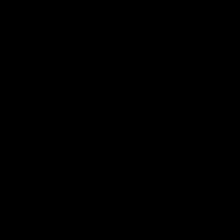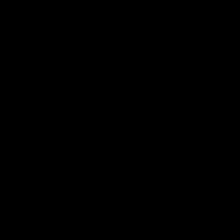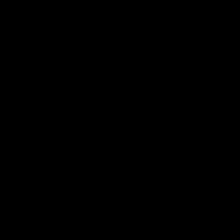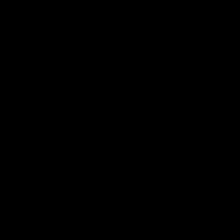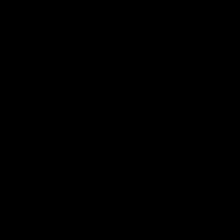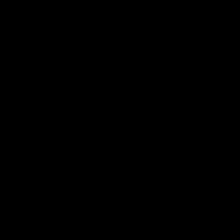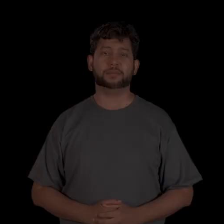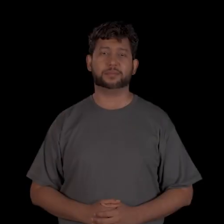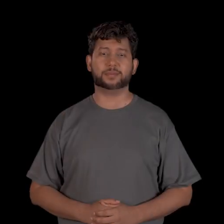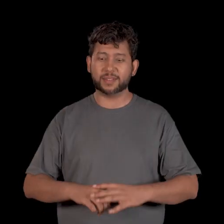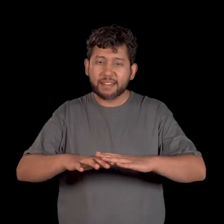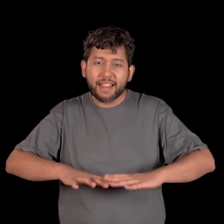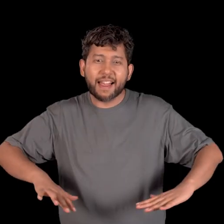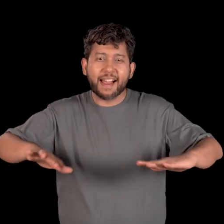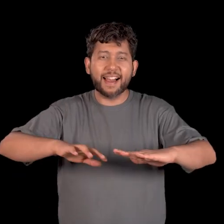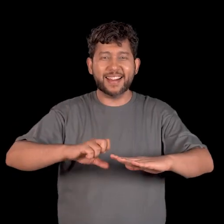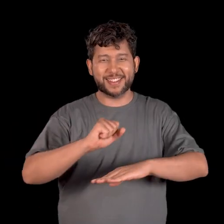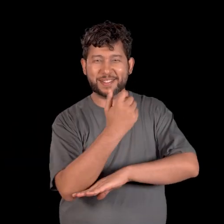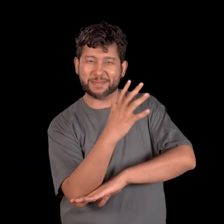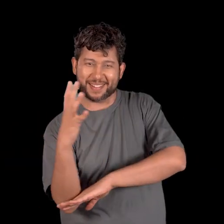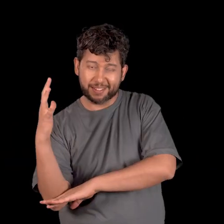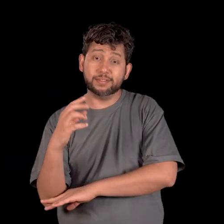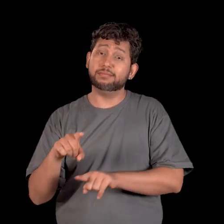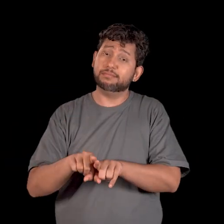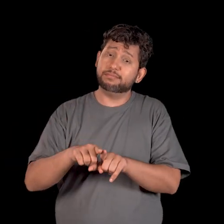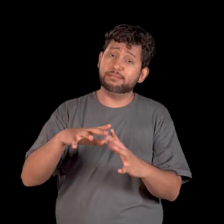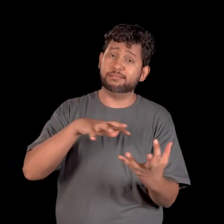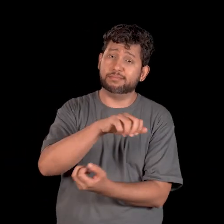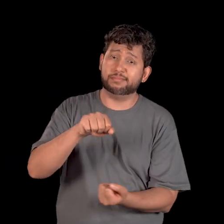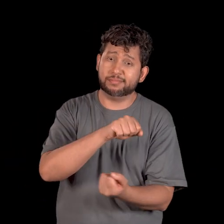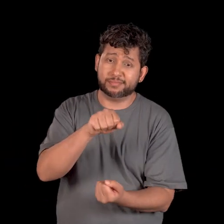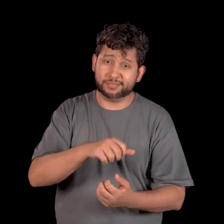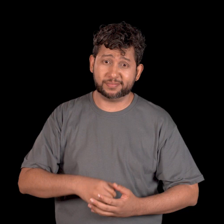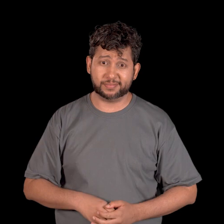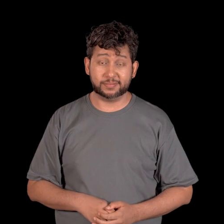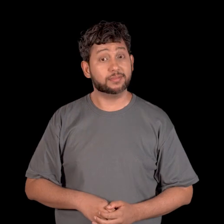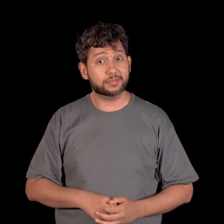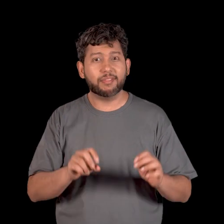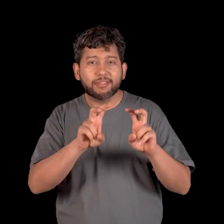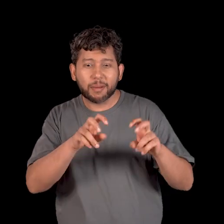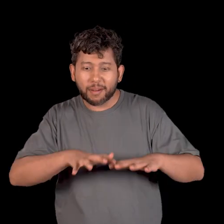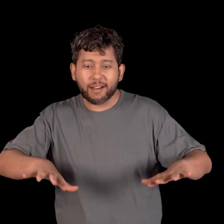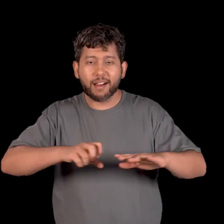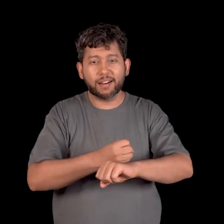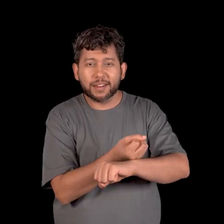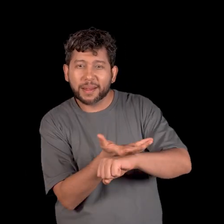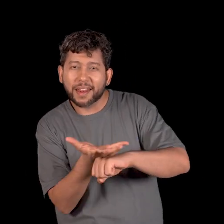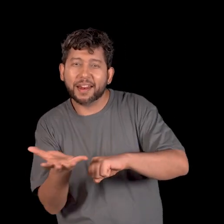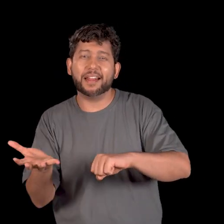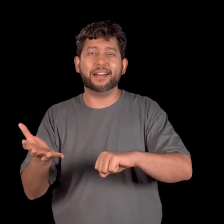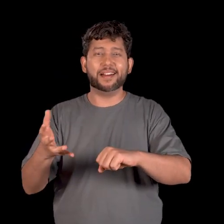robôs. Meio ambiente e sustentabilidade. As questões relativas ao meio ambiente,